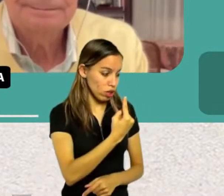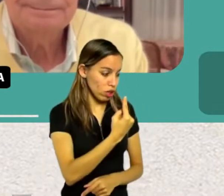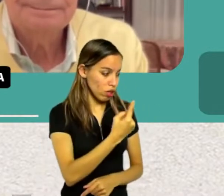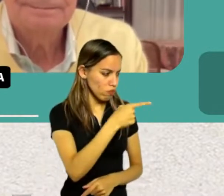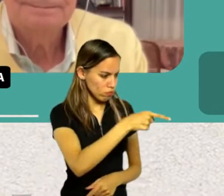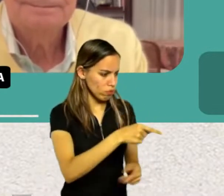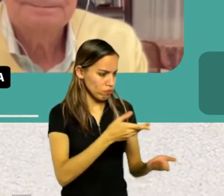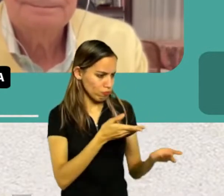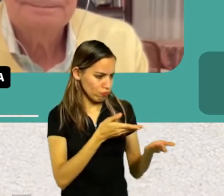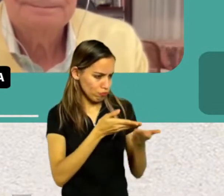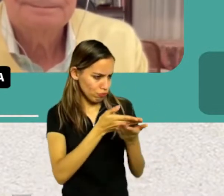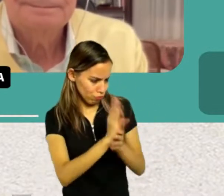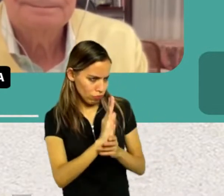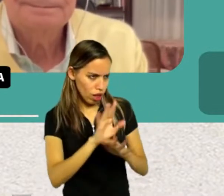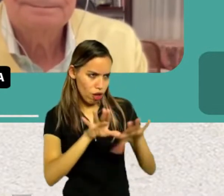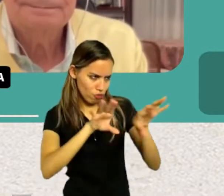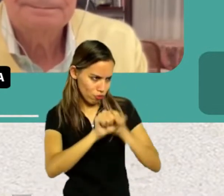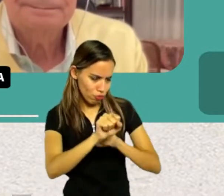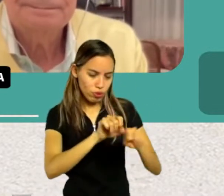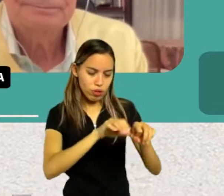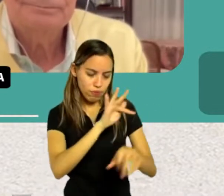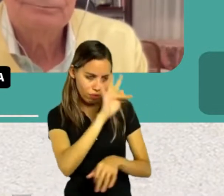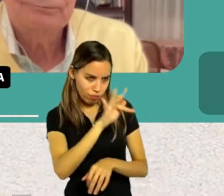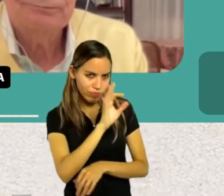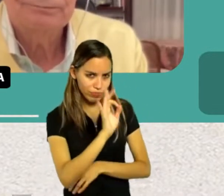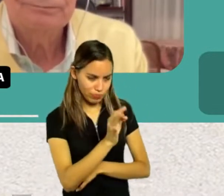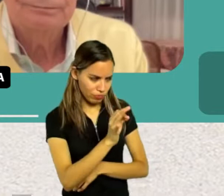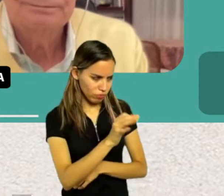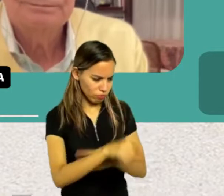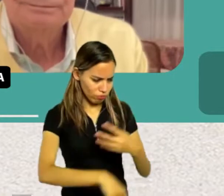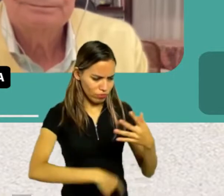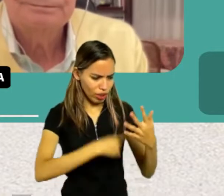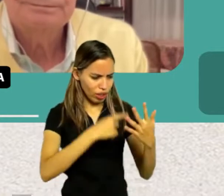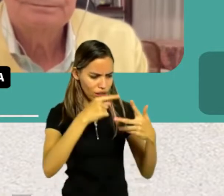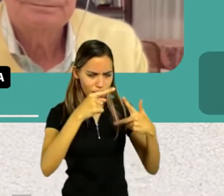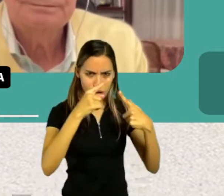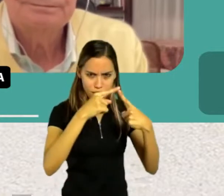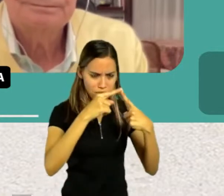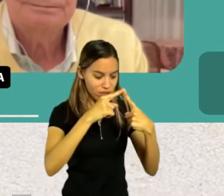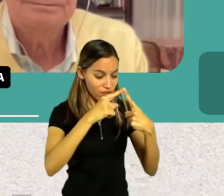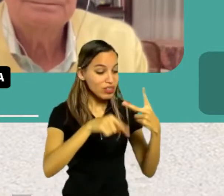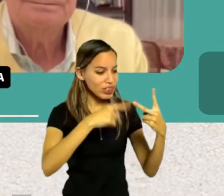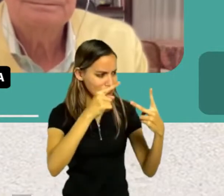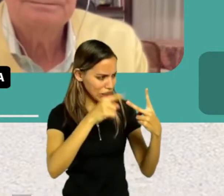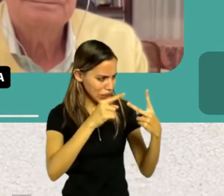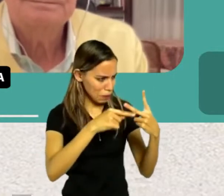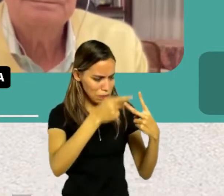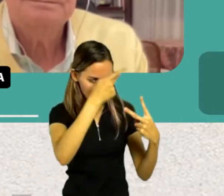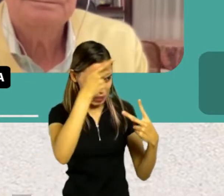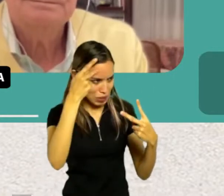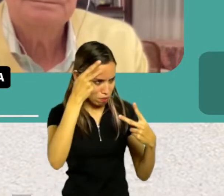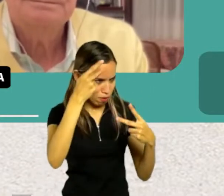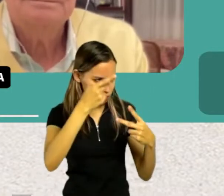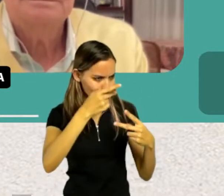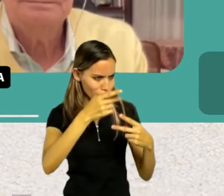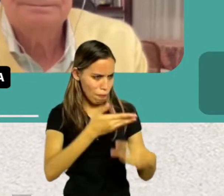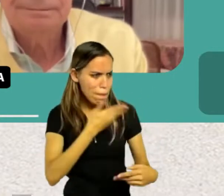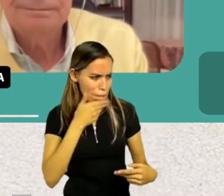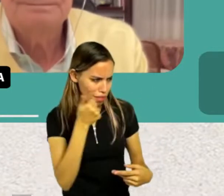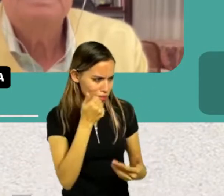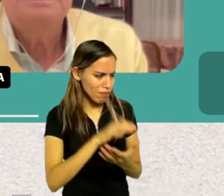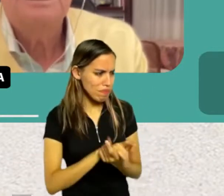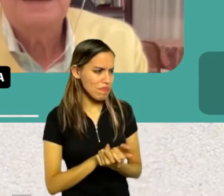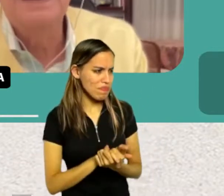faculdade, né, por sinal, em segundo lugar, e ouviu da sua madrasta, que pena que não passou em primeiro,